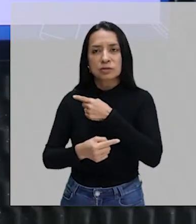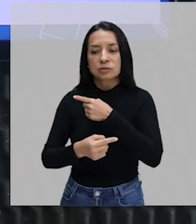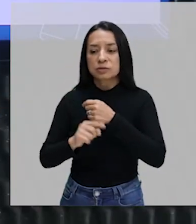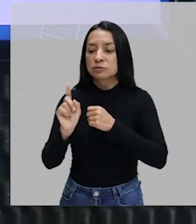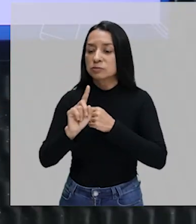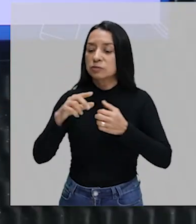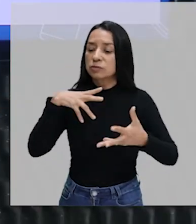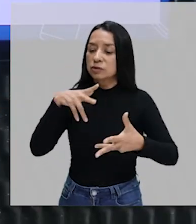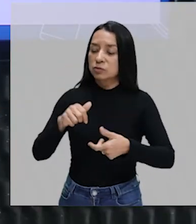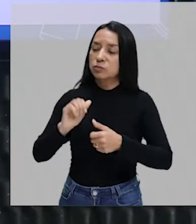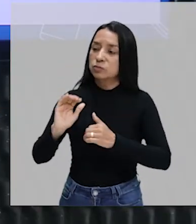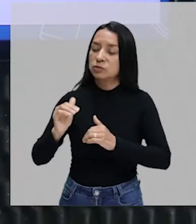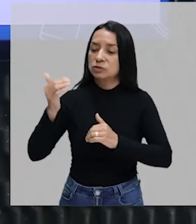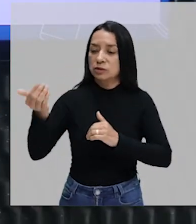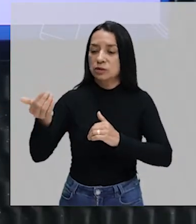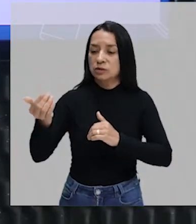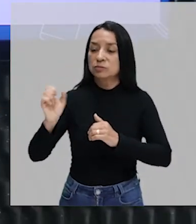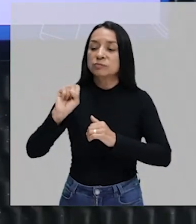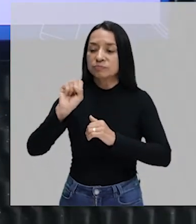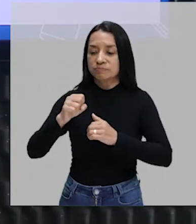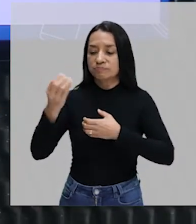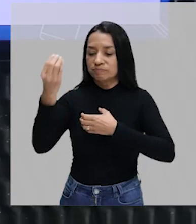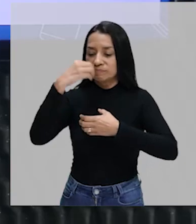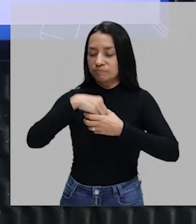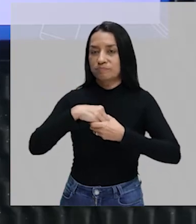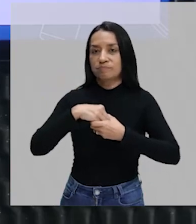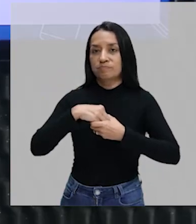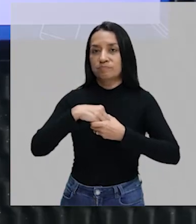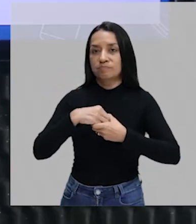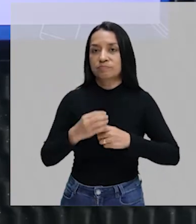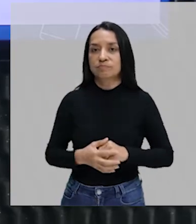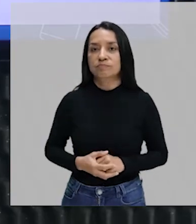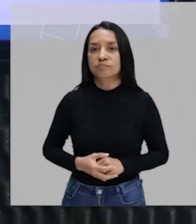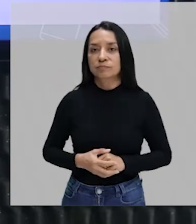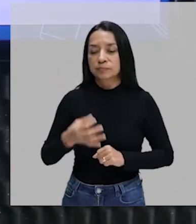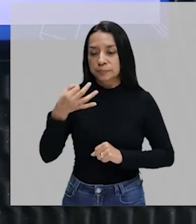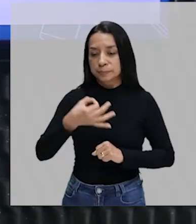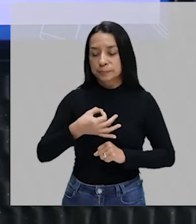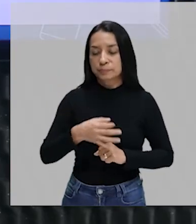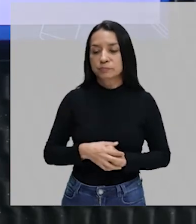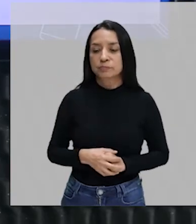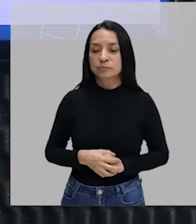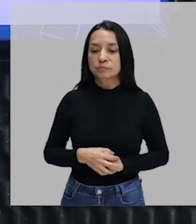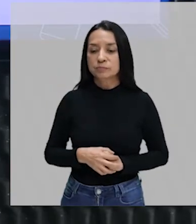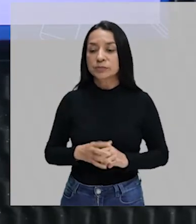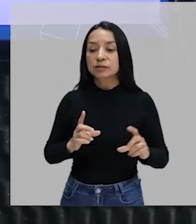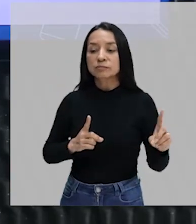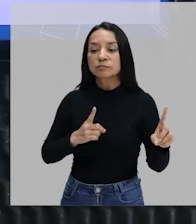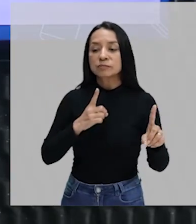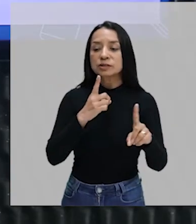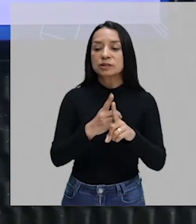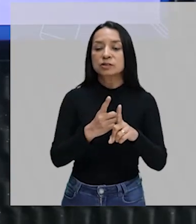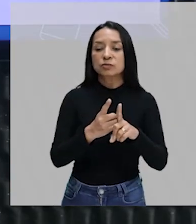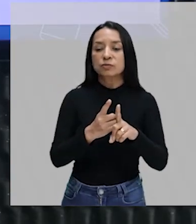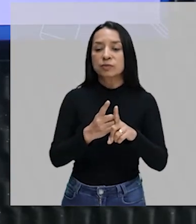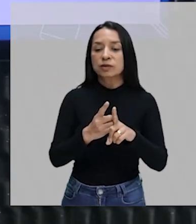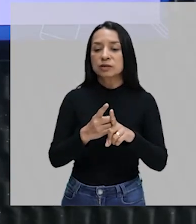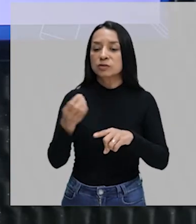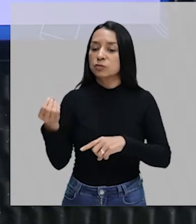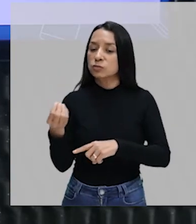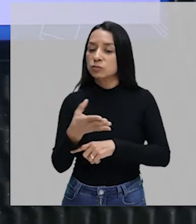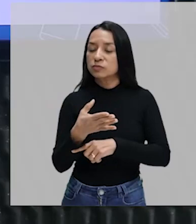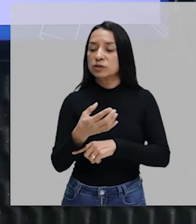nós, então ele é interno, correto? Olha, é uma descoberta por ser uma novidade